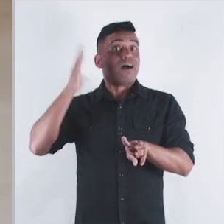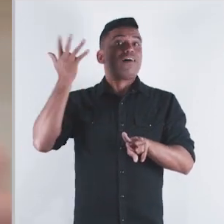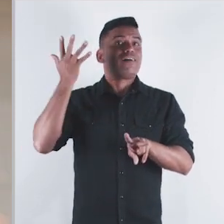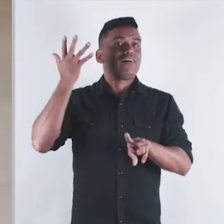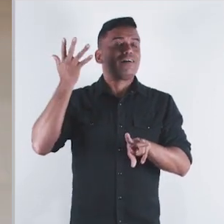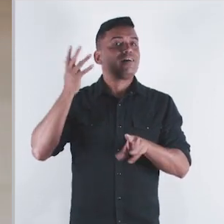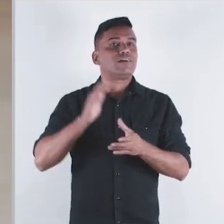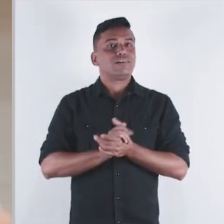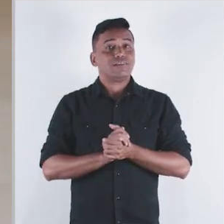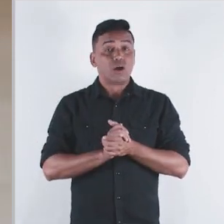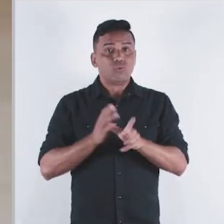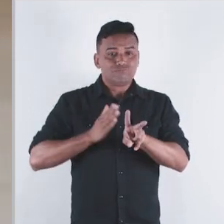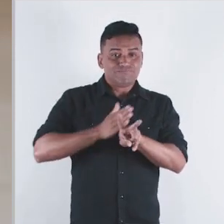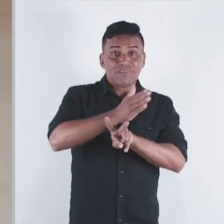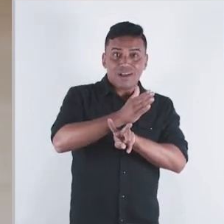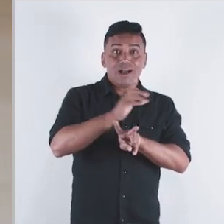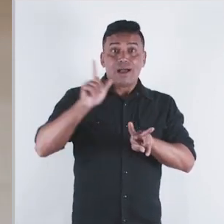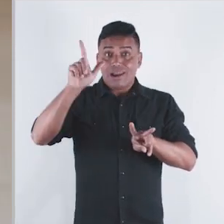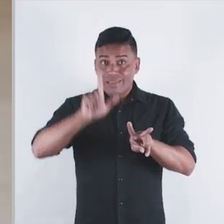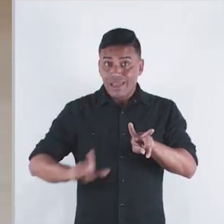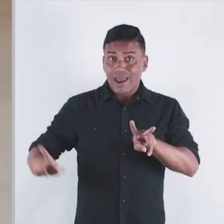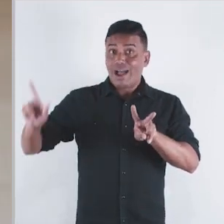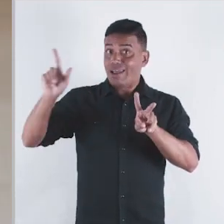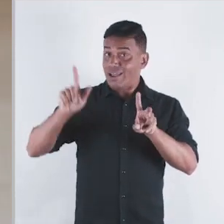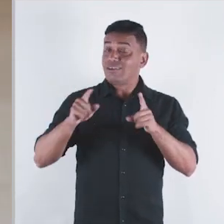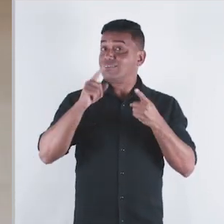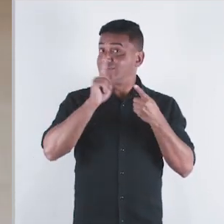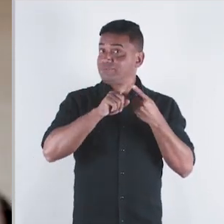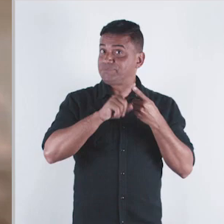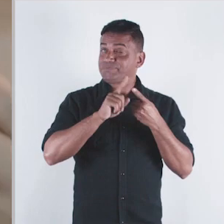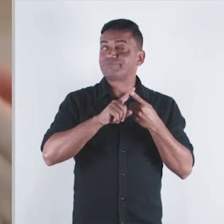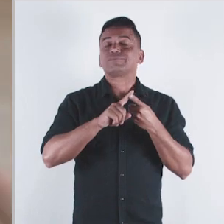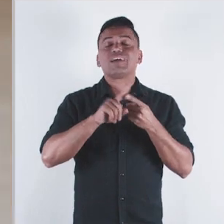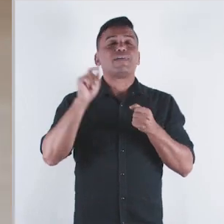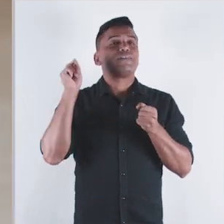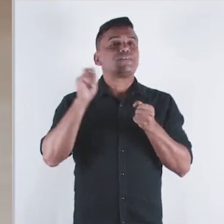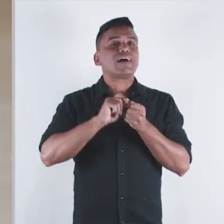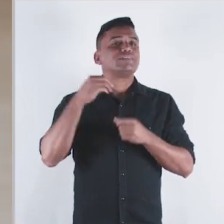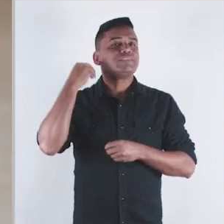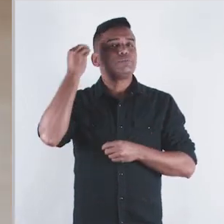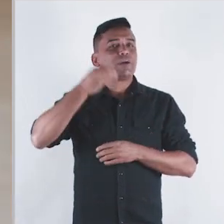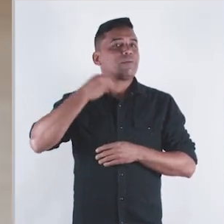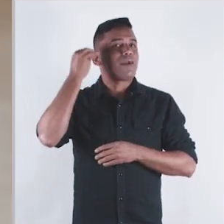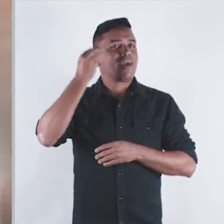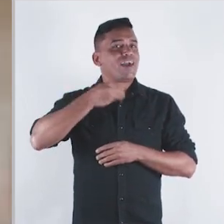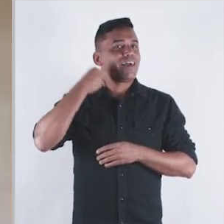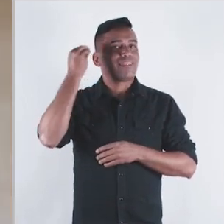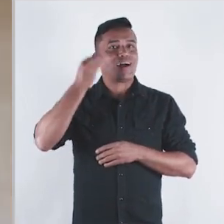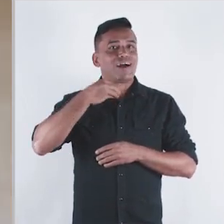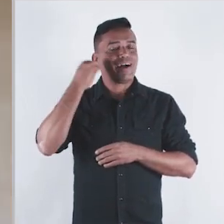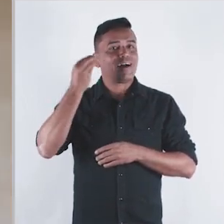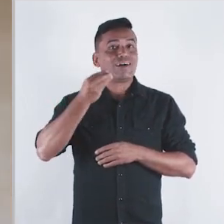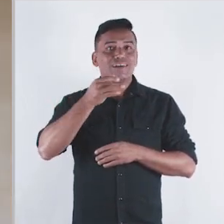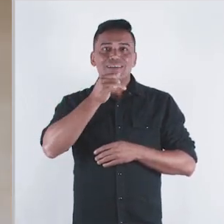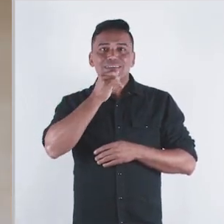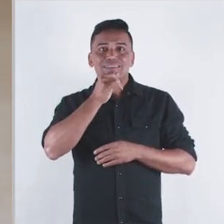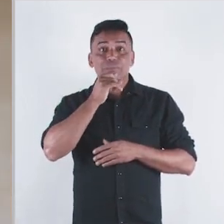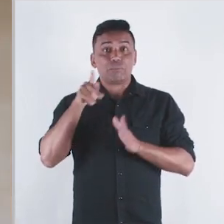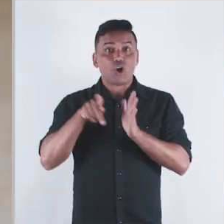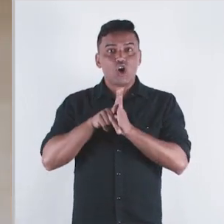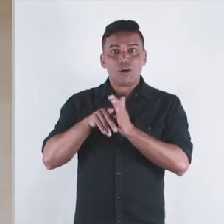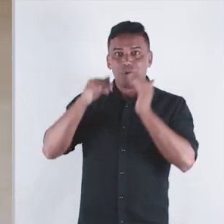Uma produção literária que faz experimentações com o código